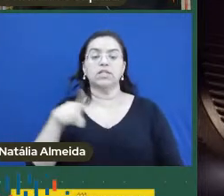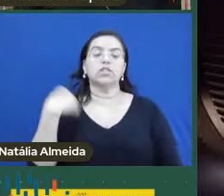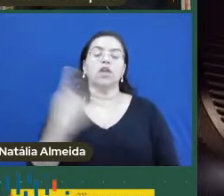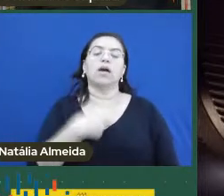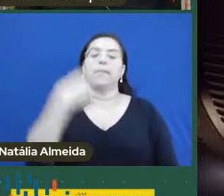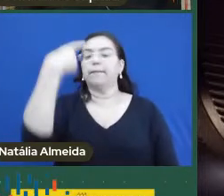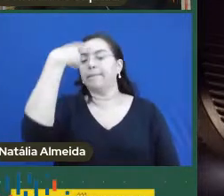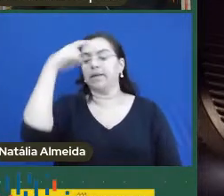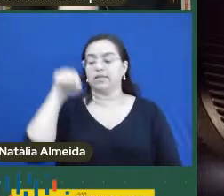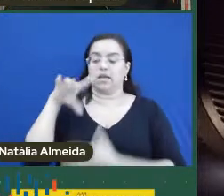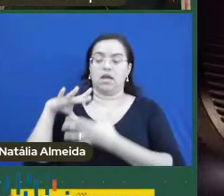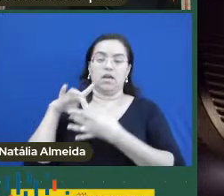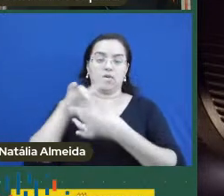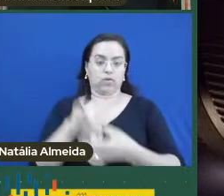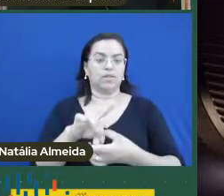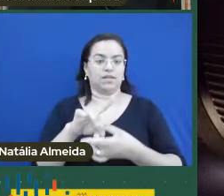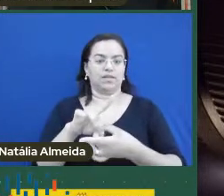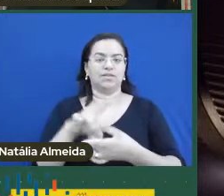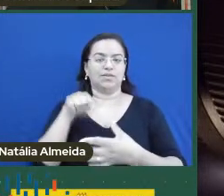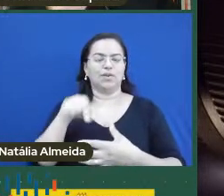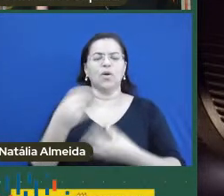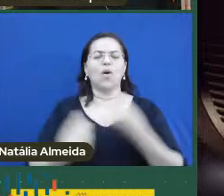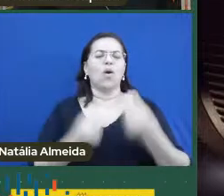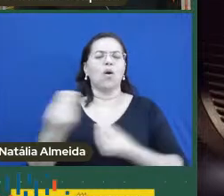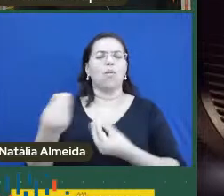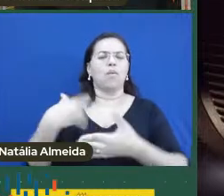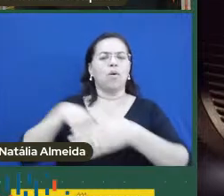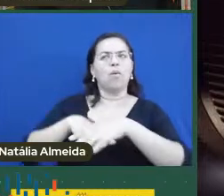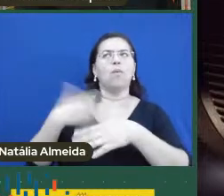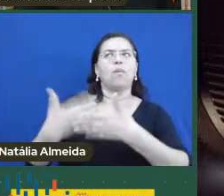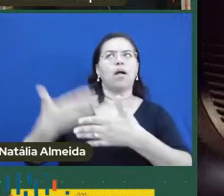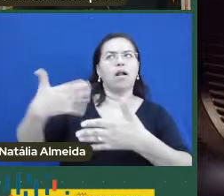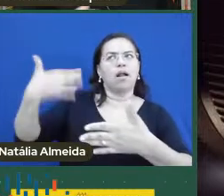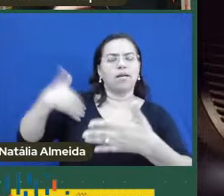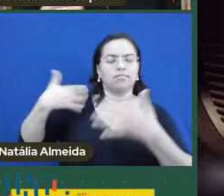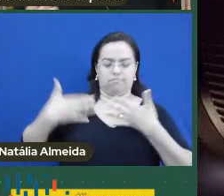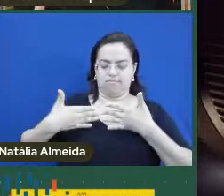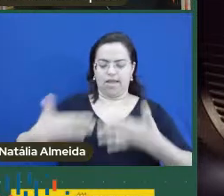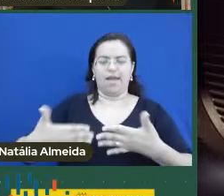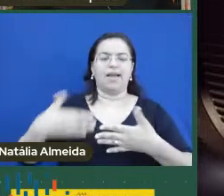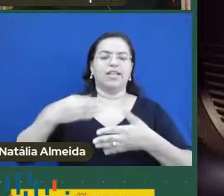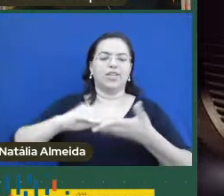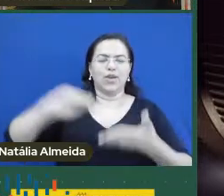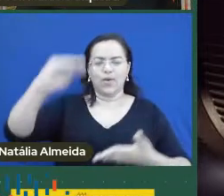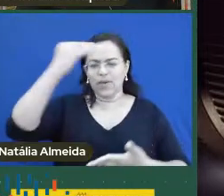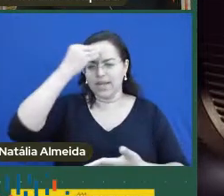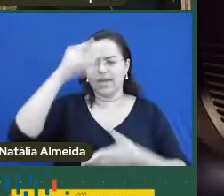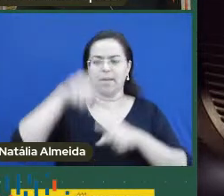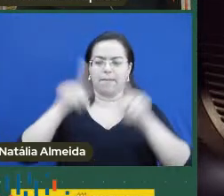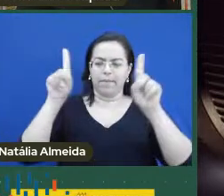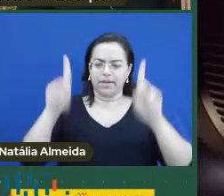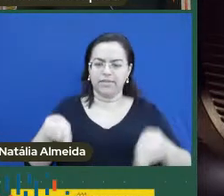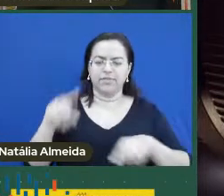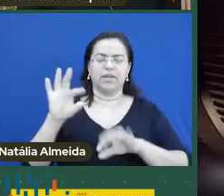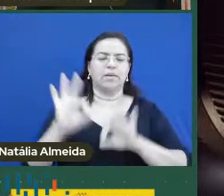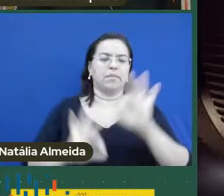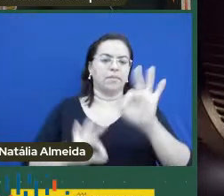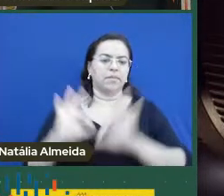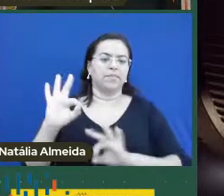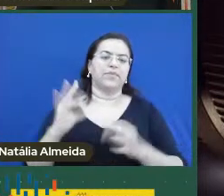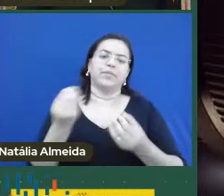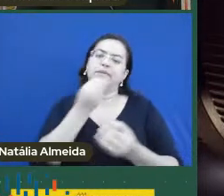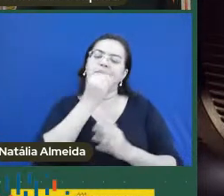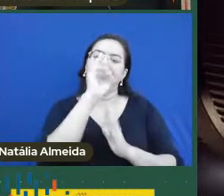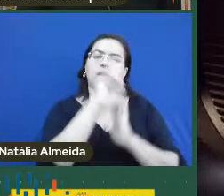desse universo dos arquivos, toda a teoria arquivística, todo o planejamento em torno de